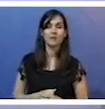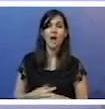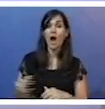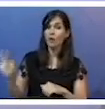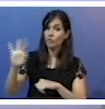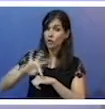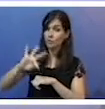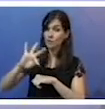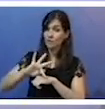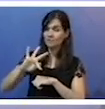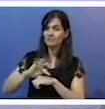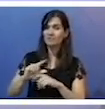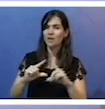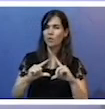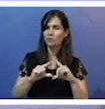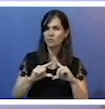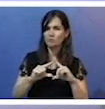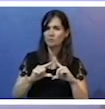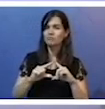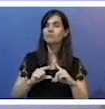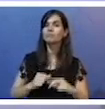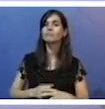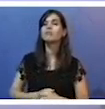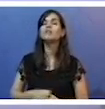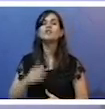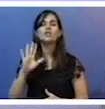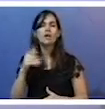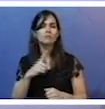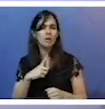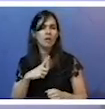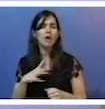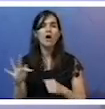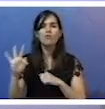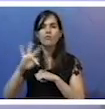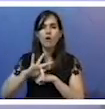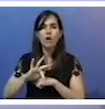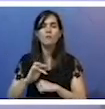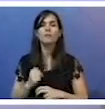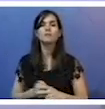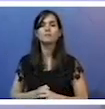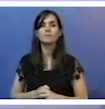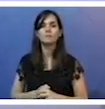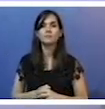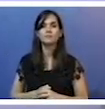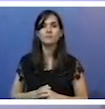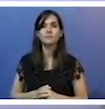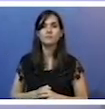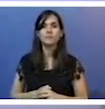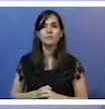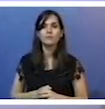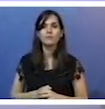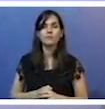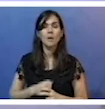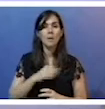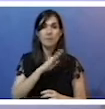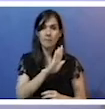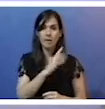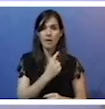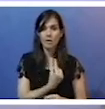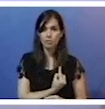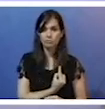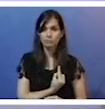vamos substituir no Delta e faz parte da fórmula de báskara e no lugar do B coloca um